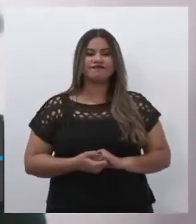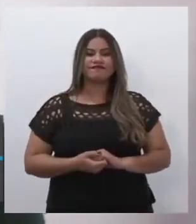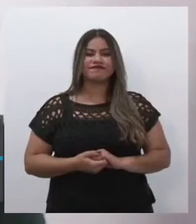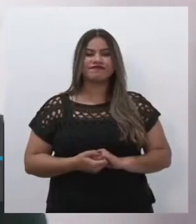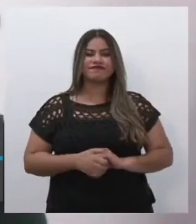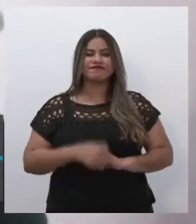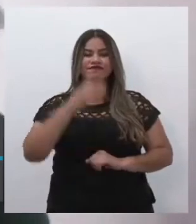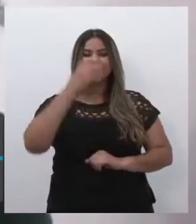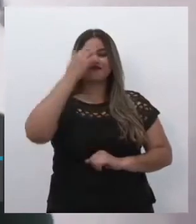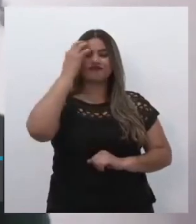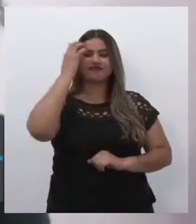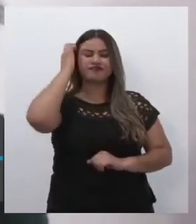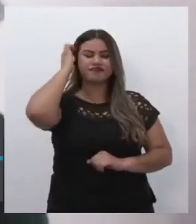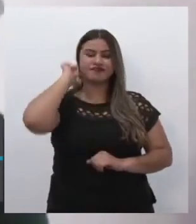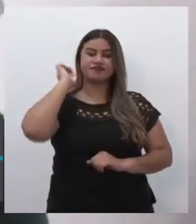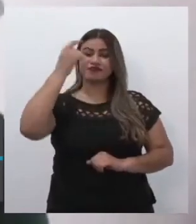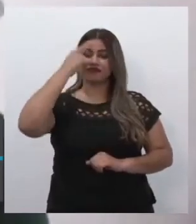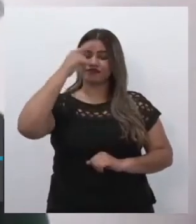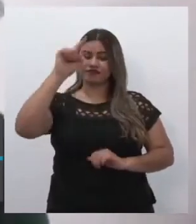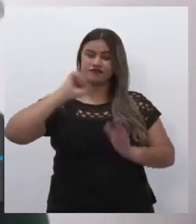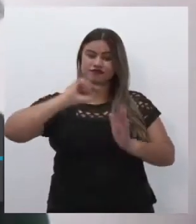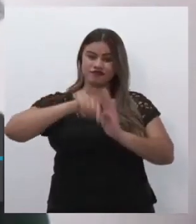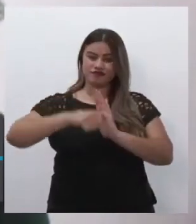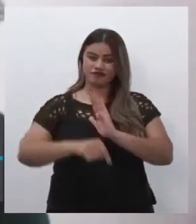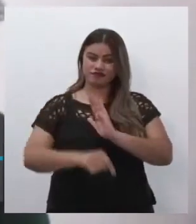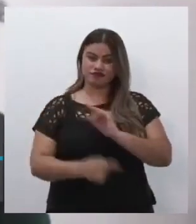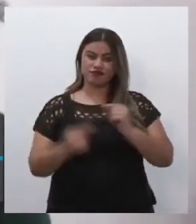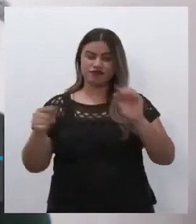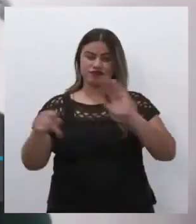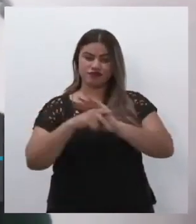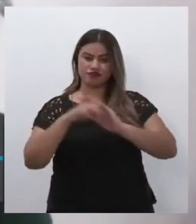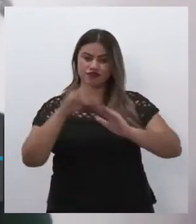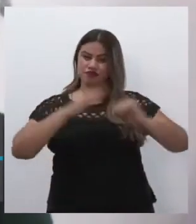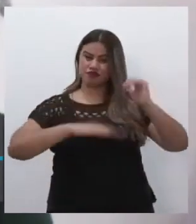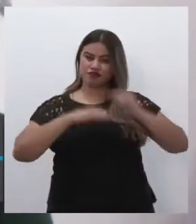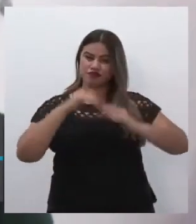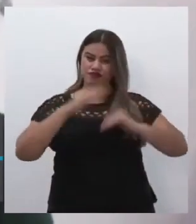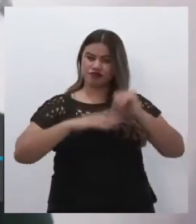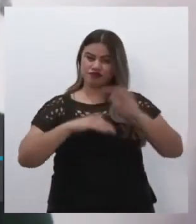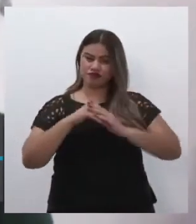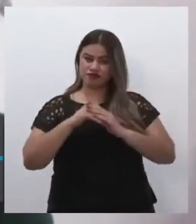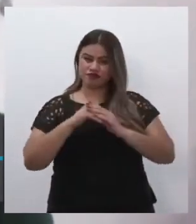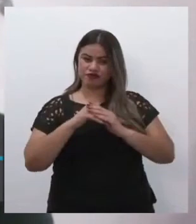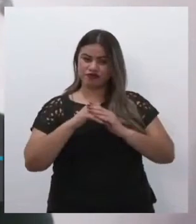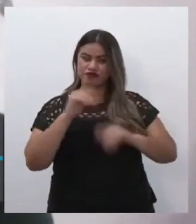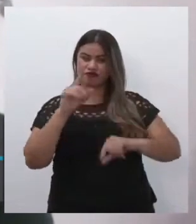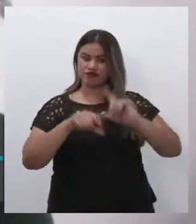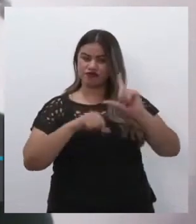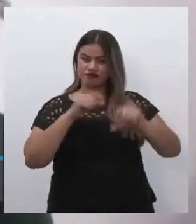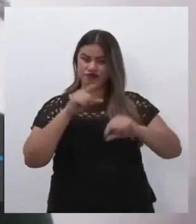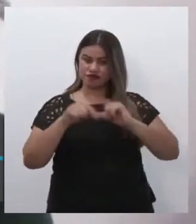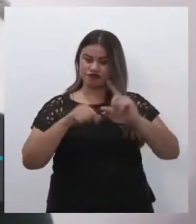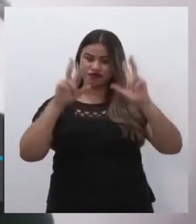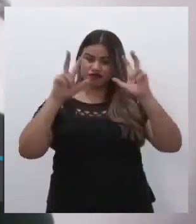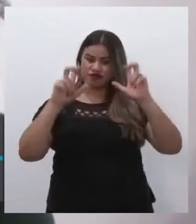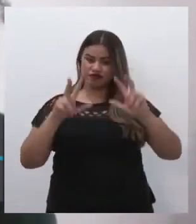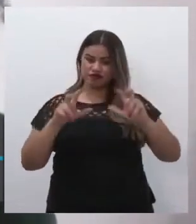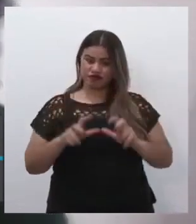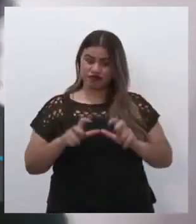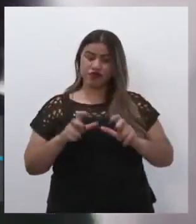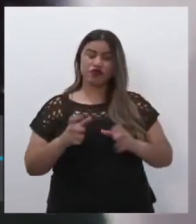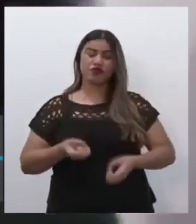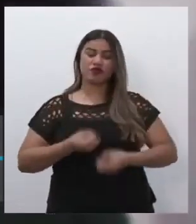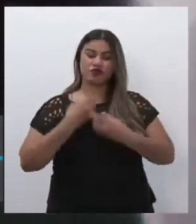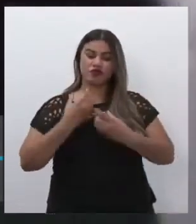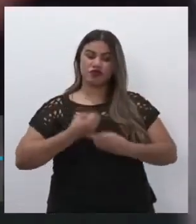Então, tendo em vista o aprofundamento proposto pelas habilidades elegidas para esta pauta, o infográfico nos